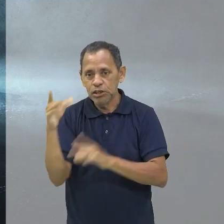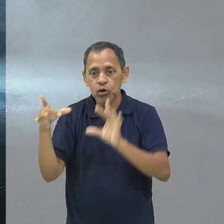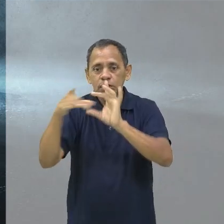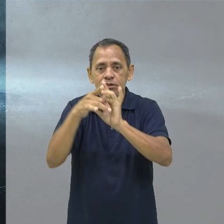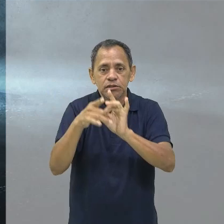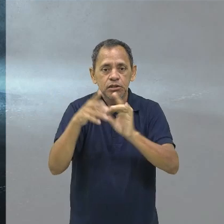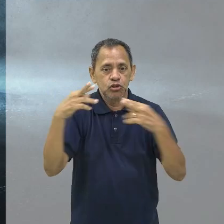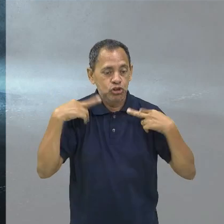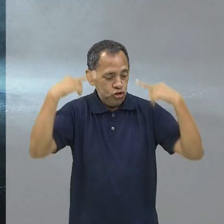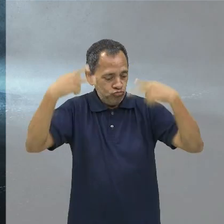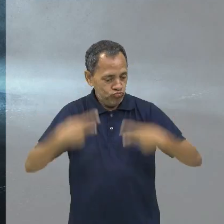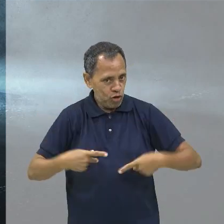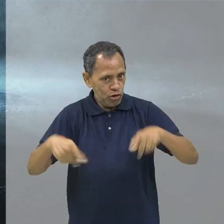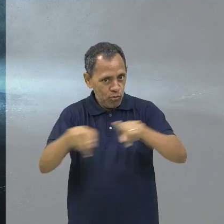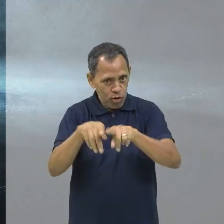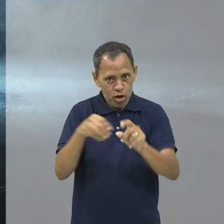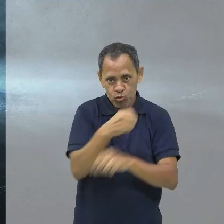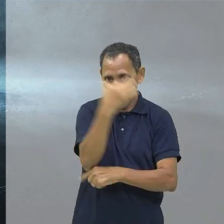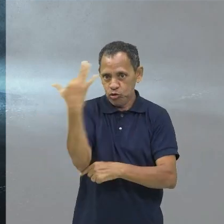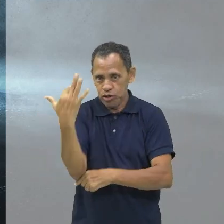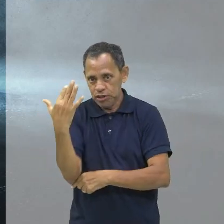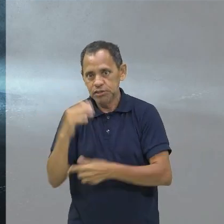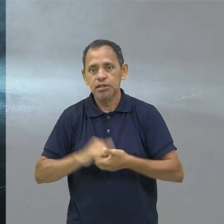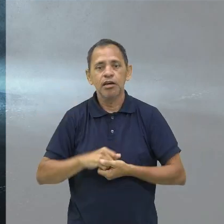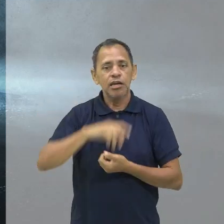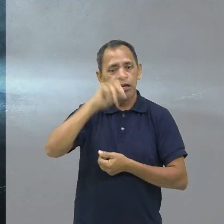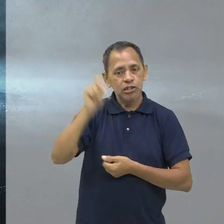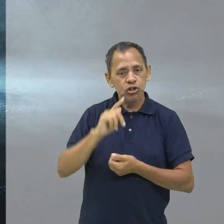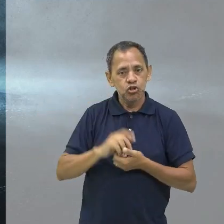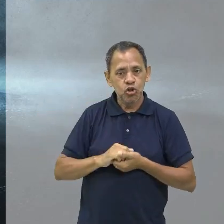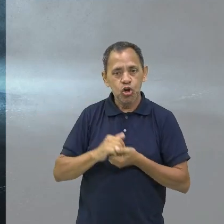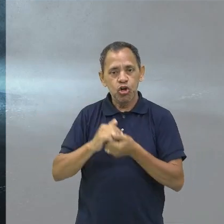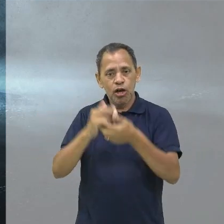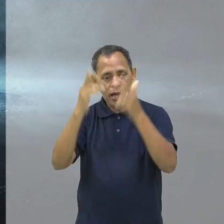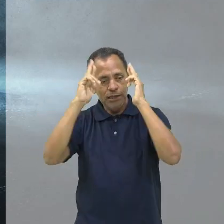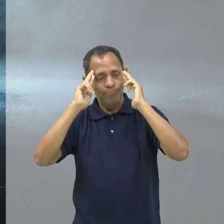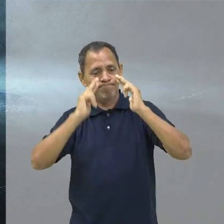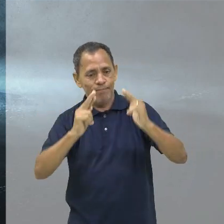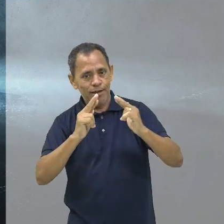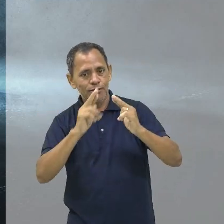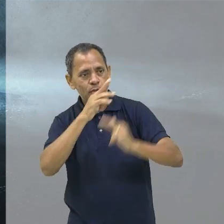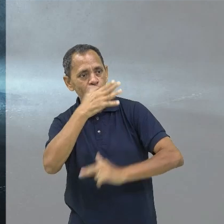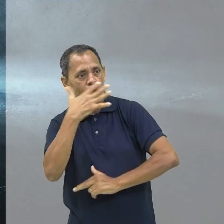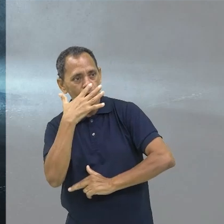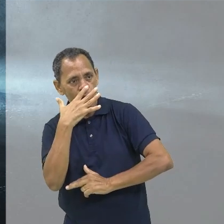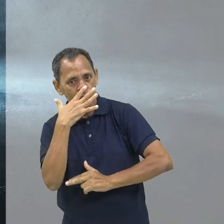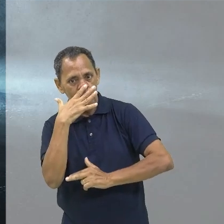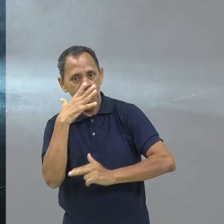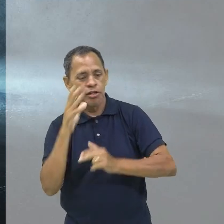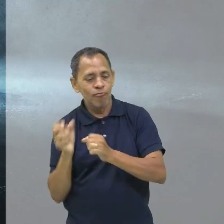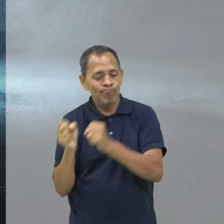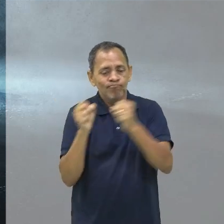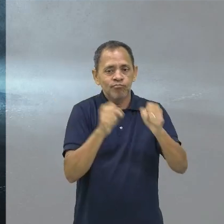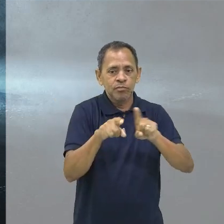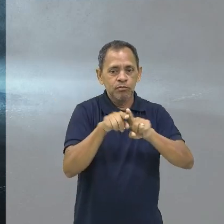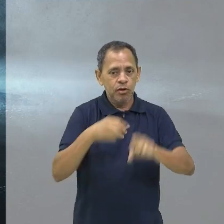essa história fascinante que inspira respeito e admiração pela força da vida na